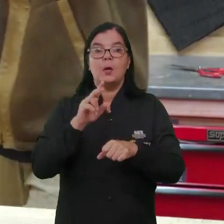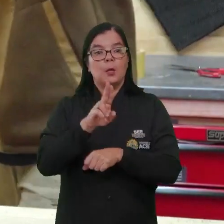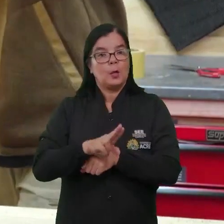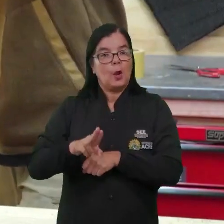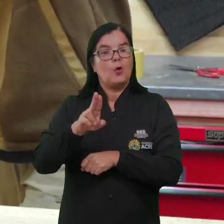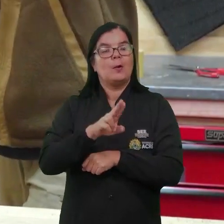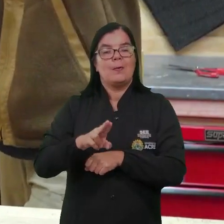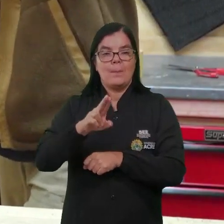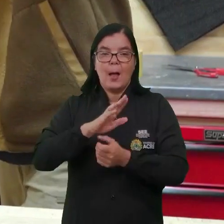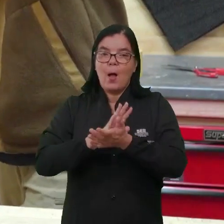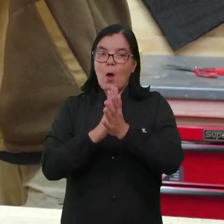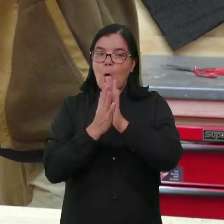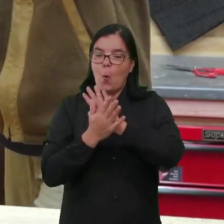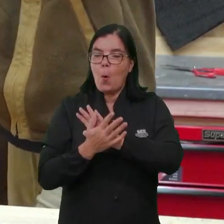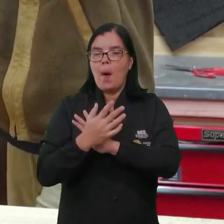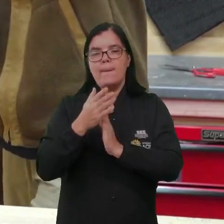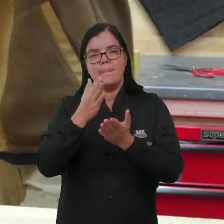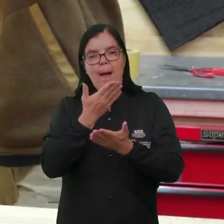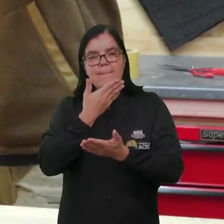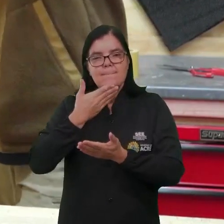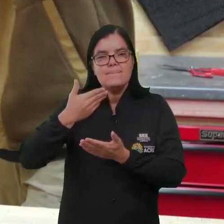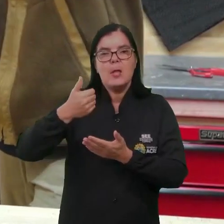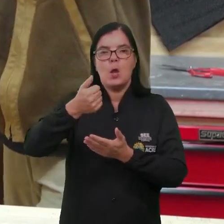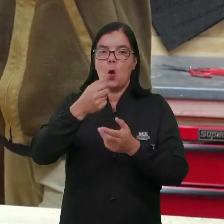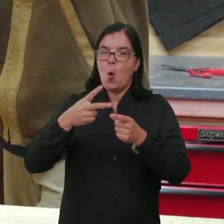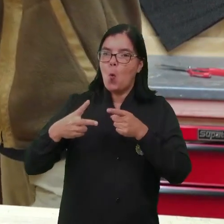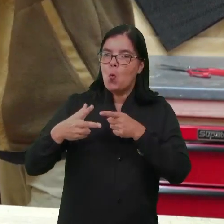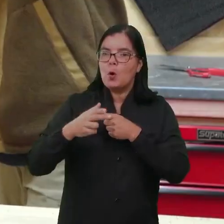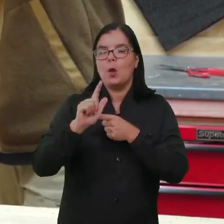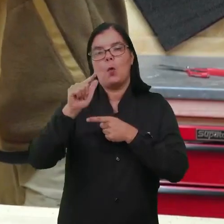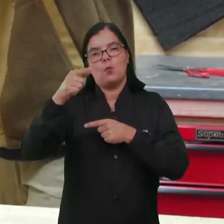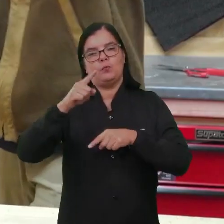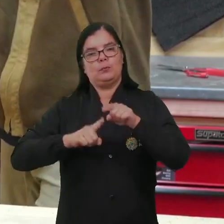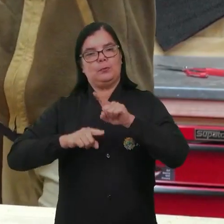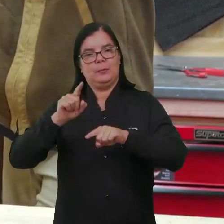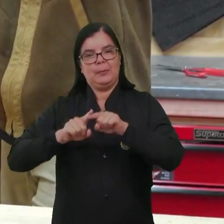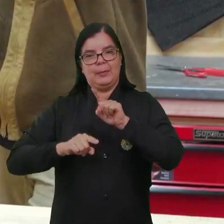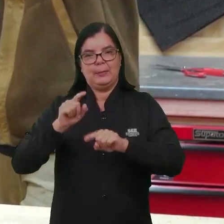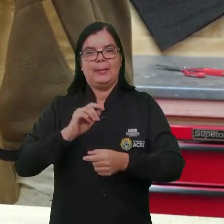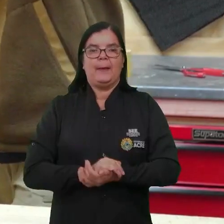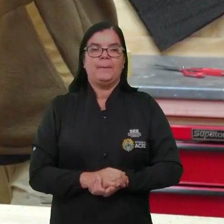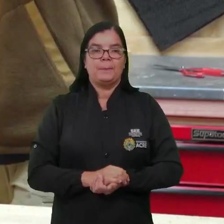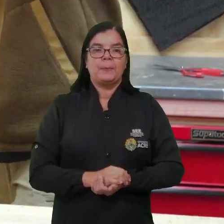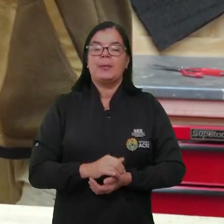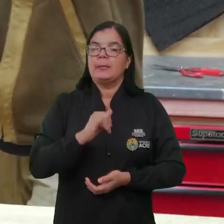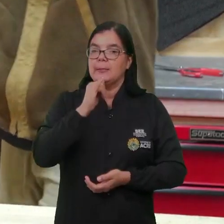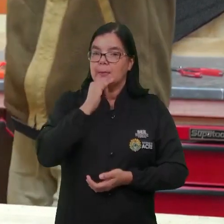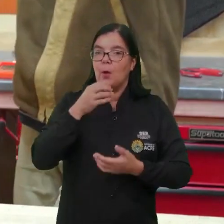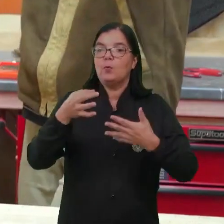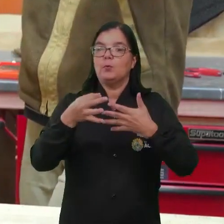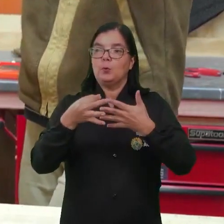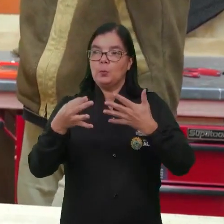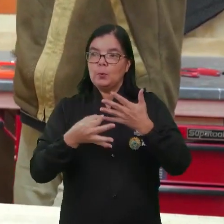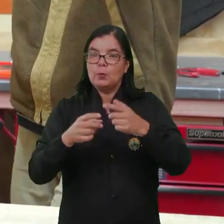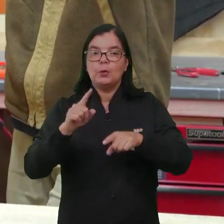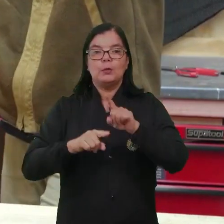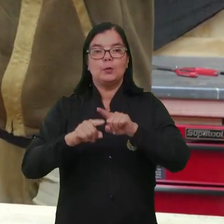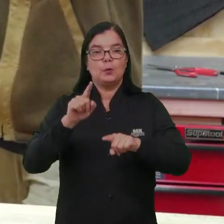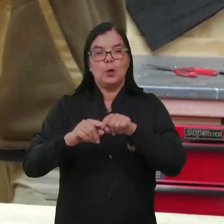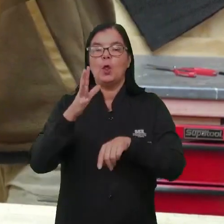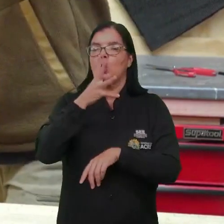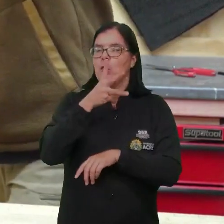usado o quê? Para desgastar, polir ou cortar outros materiais. Né? Então, suas propriedades é ali a